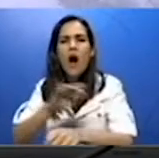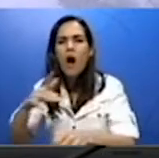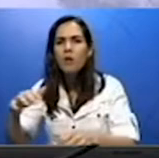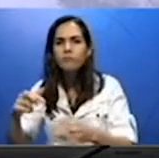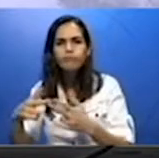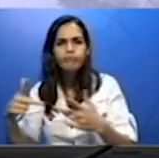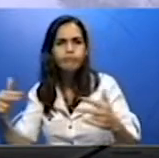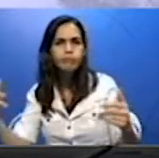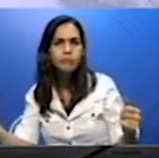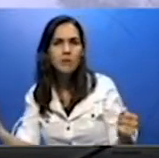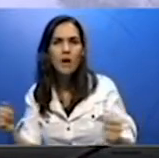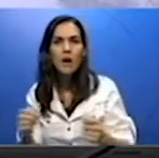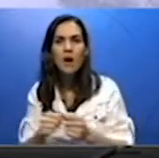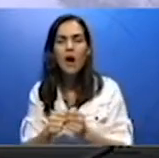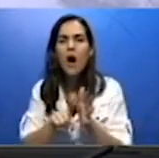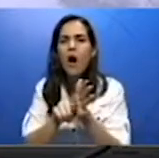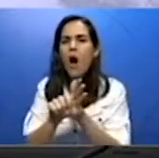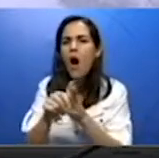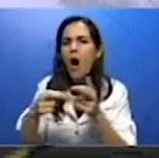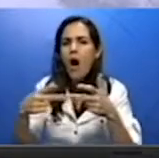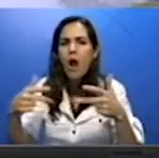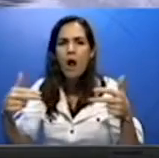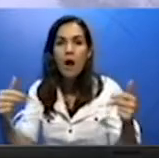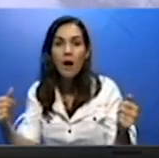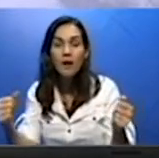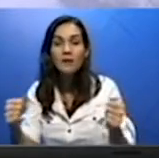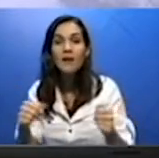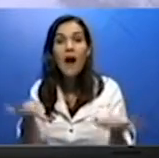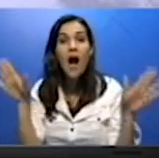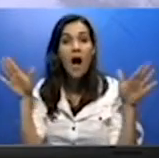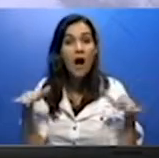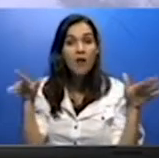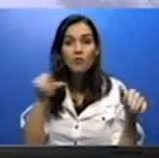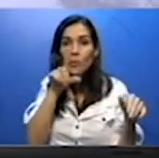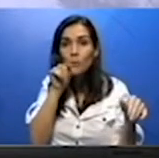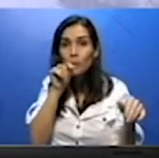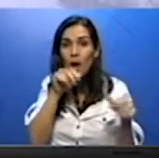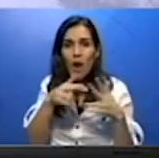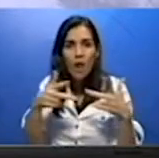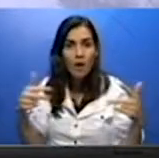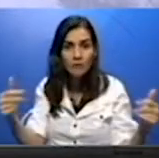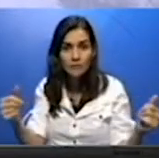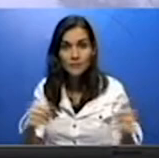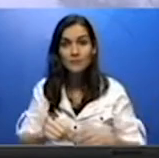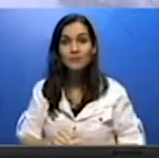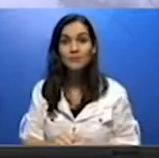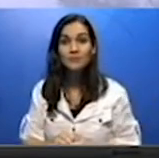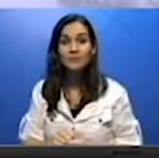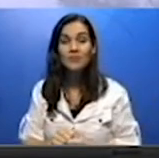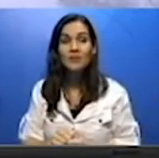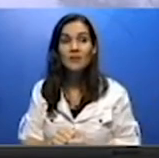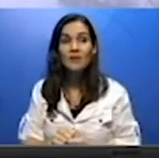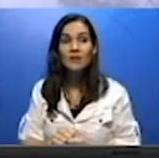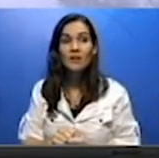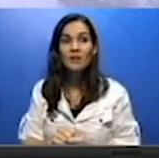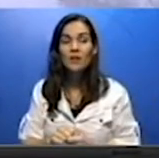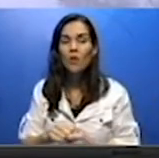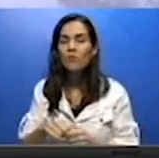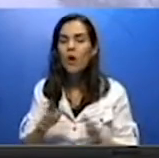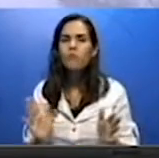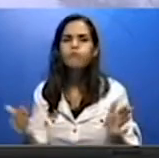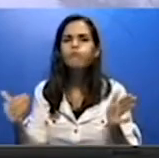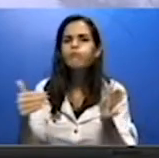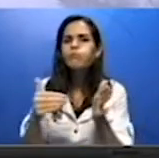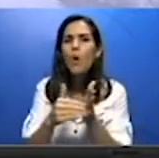as aves e os mamíferos então percebemos aqui que foi o último grupo de animais que desenvolveram na escala